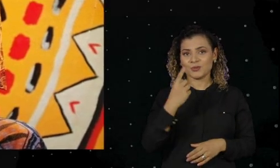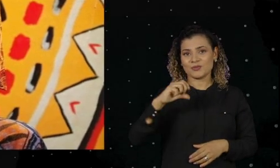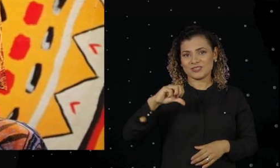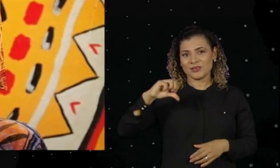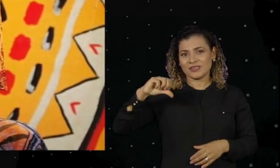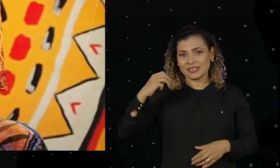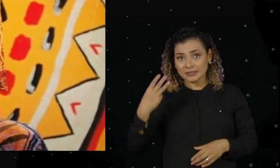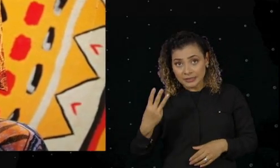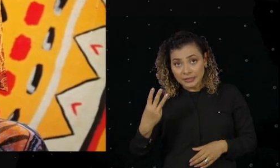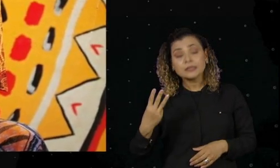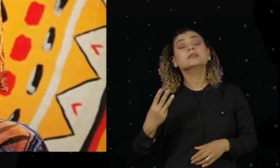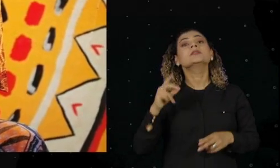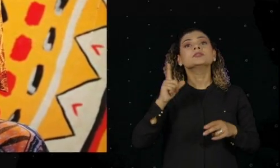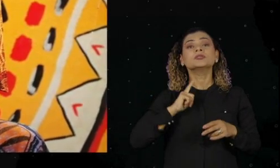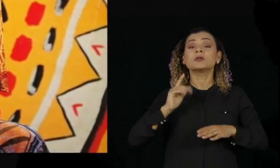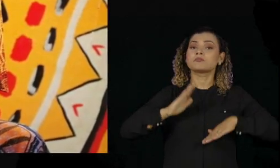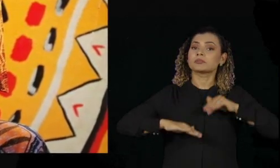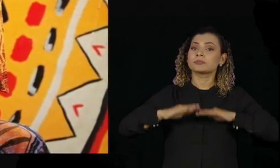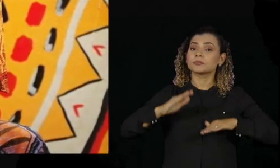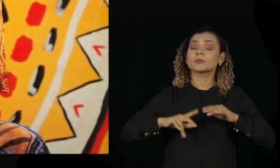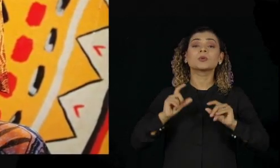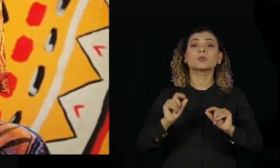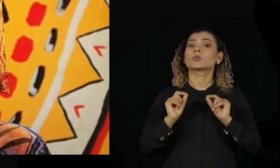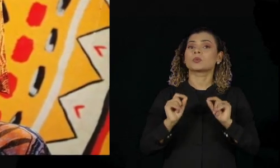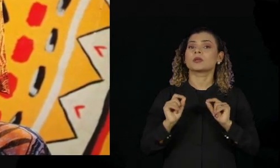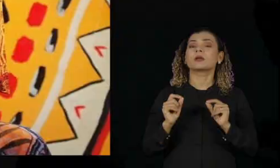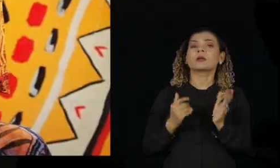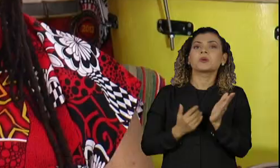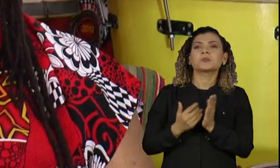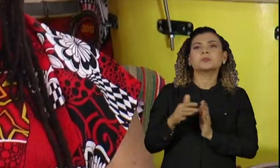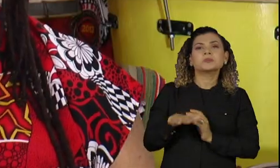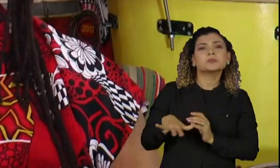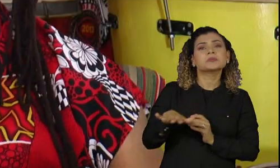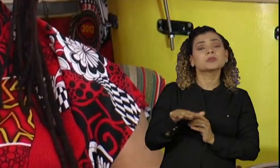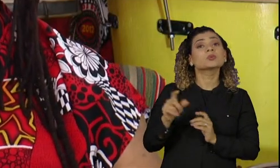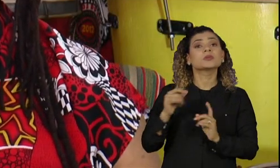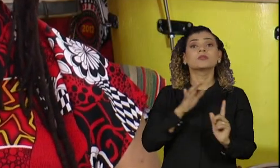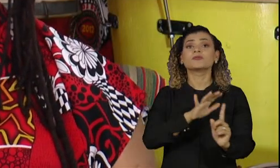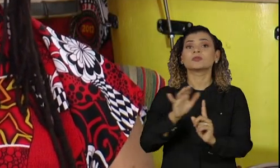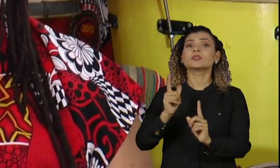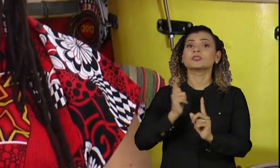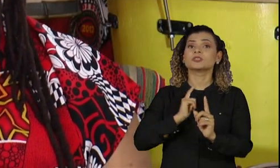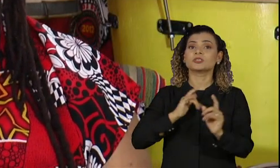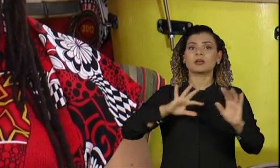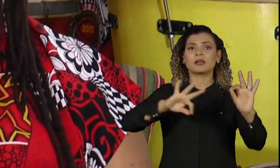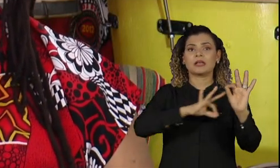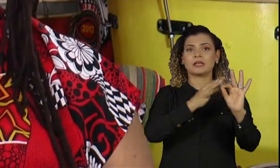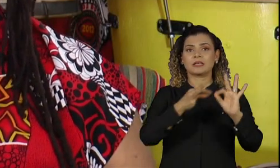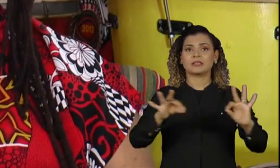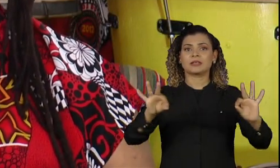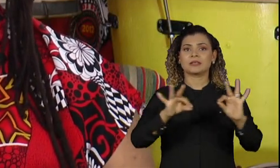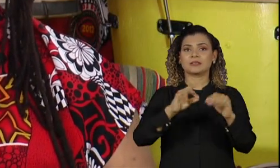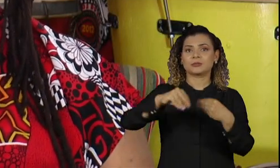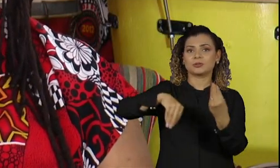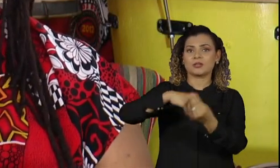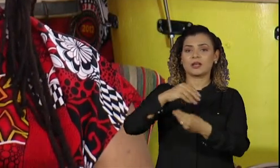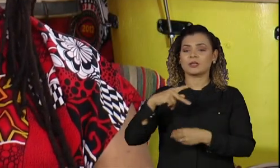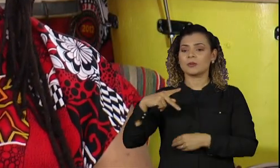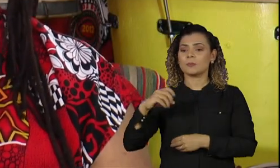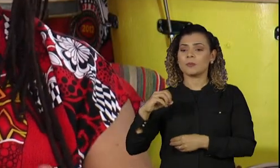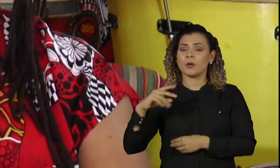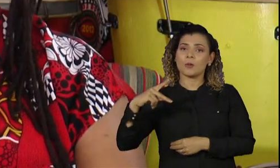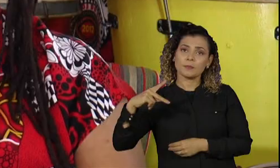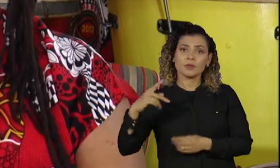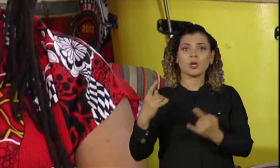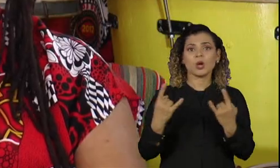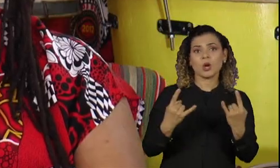o tambor e o Giba, e a composição vinha em torno disso. Tem uma coisa erudita, tem uma coisa pop, tem uma coisa rock e